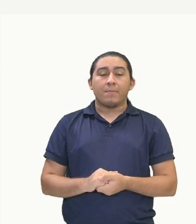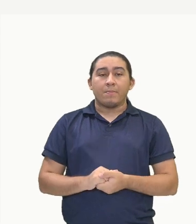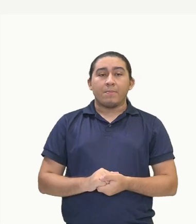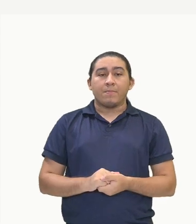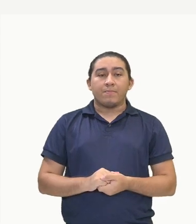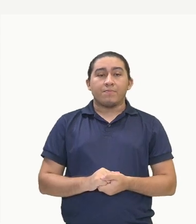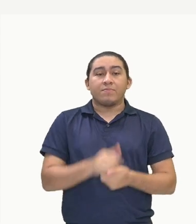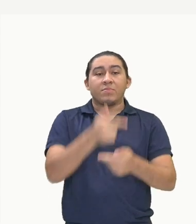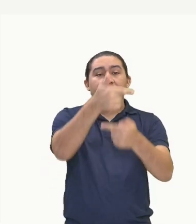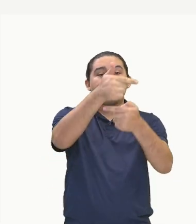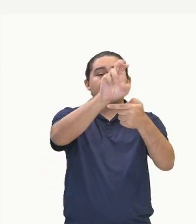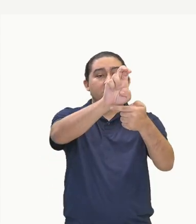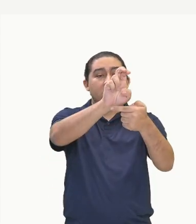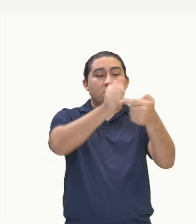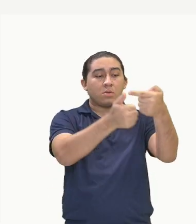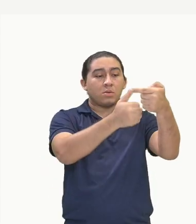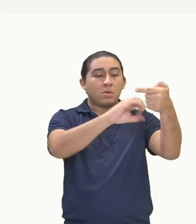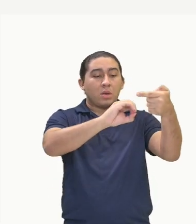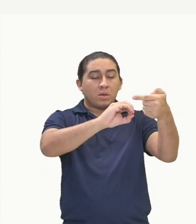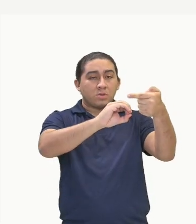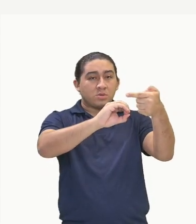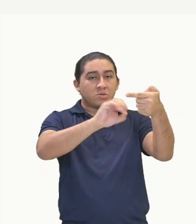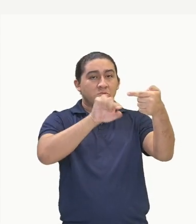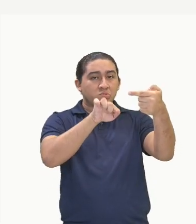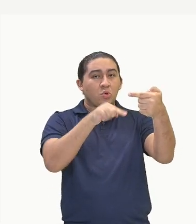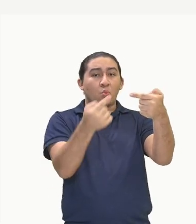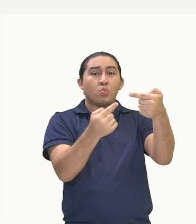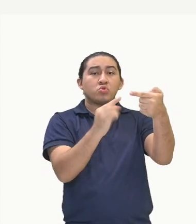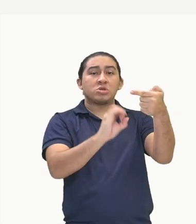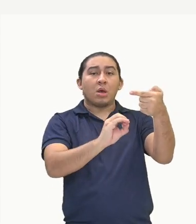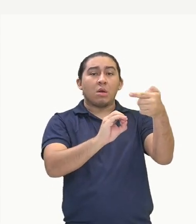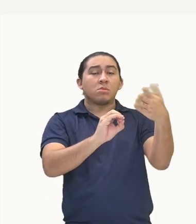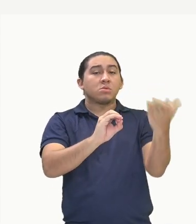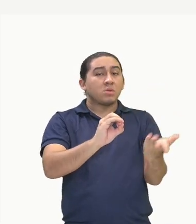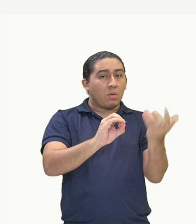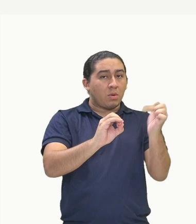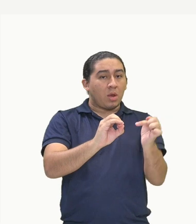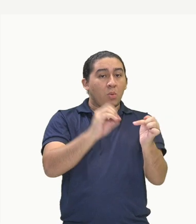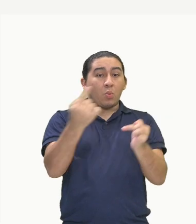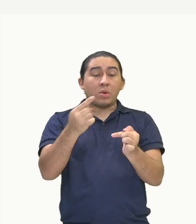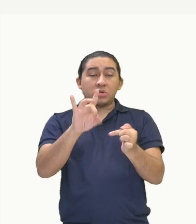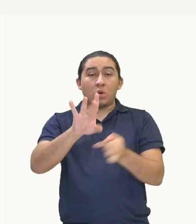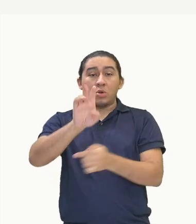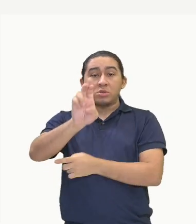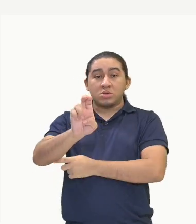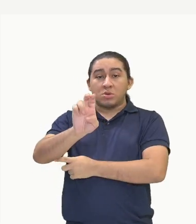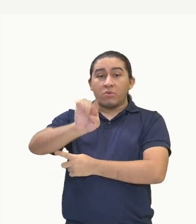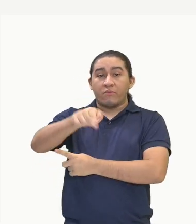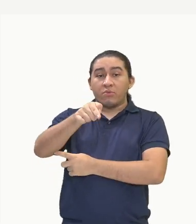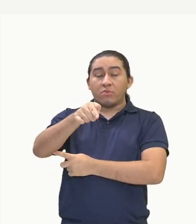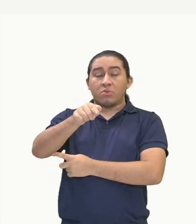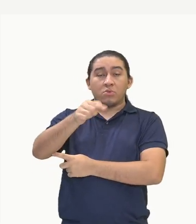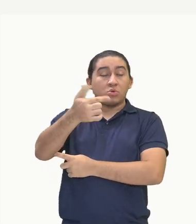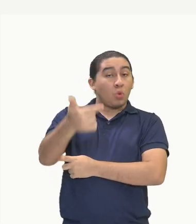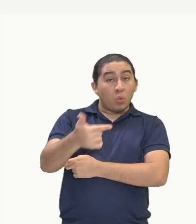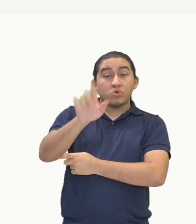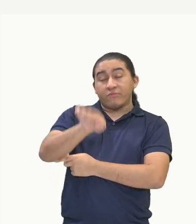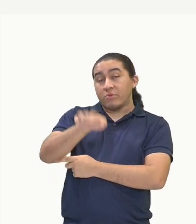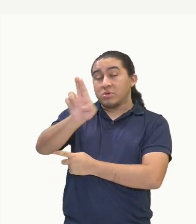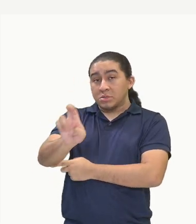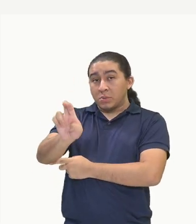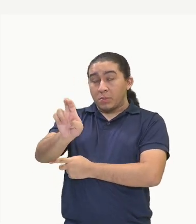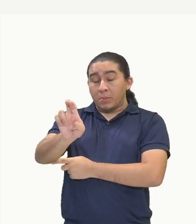quantos zeros tem. Denominador 10, 1 zero. Então, uma casa decimal. Significa que o resultado é